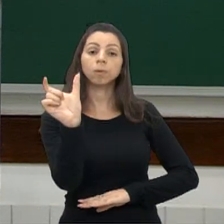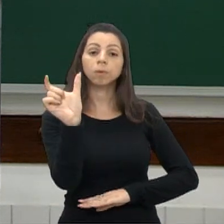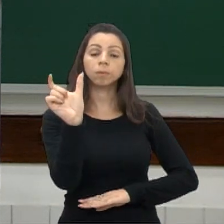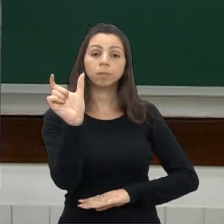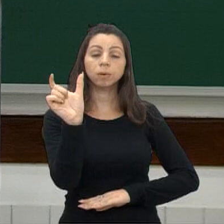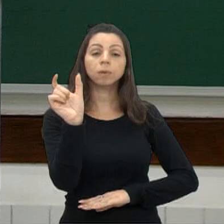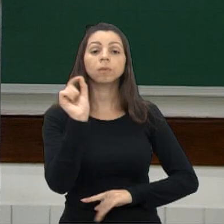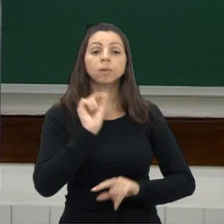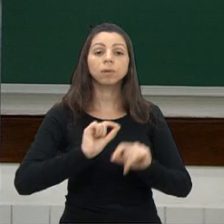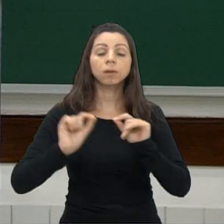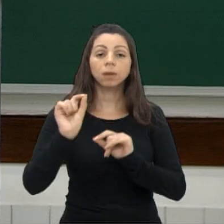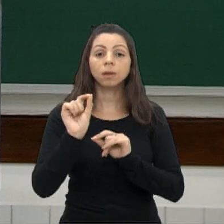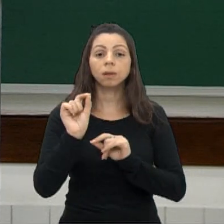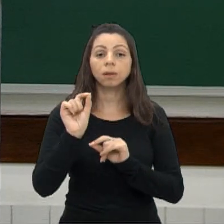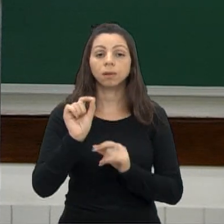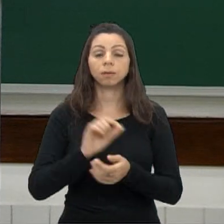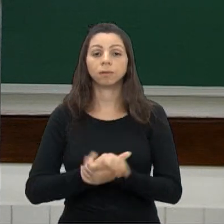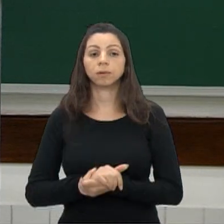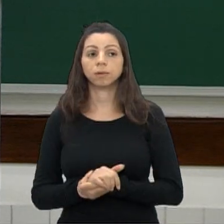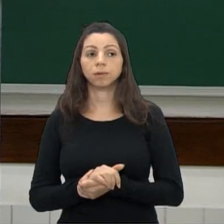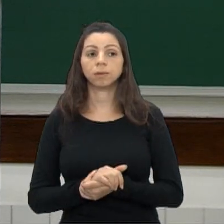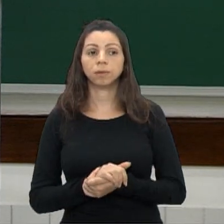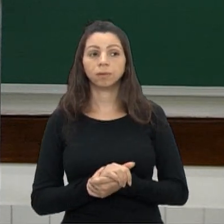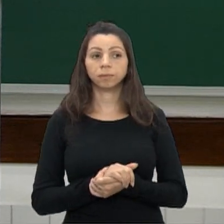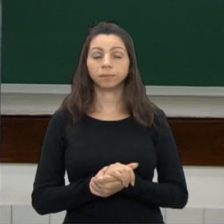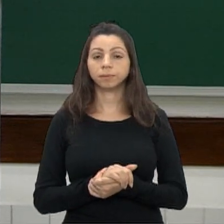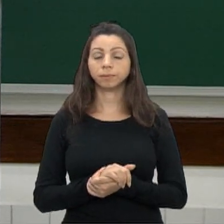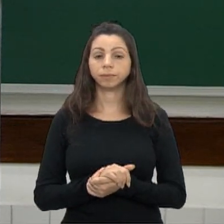E essa expressão aparece no nosso próximo exercício.